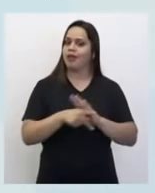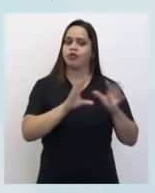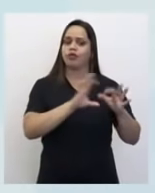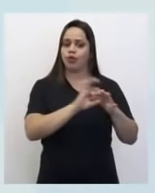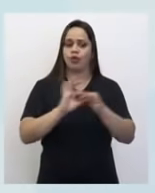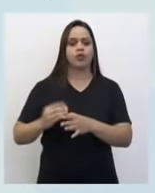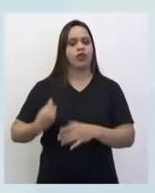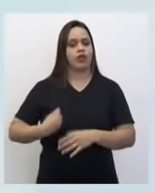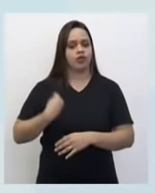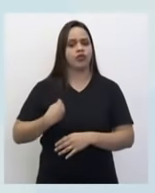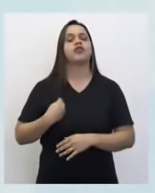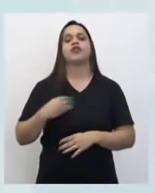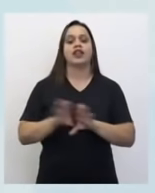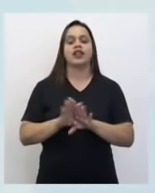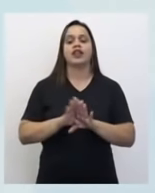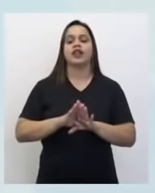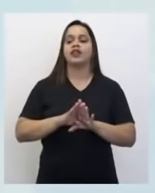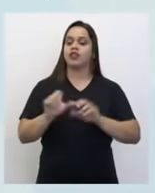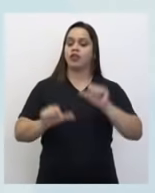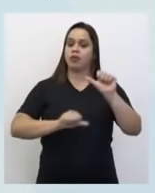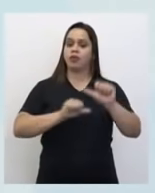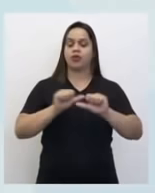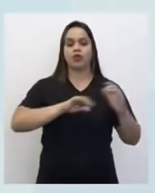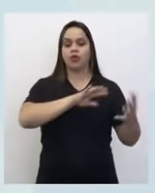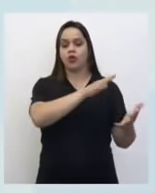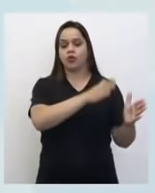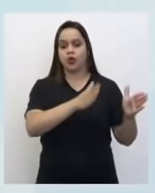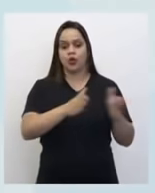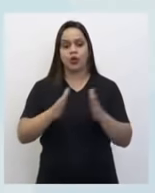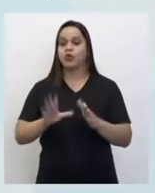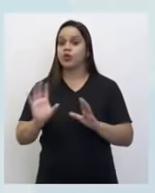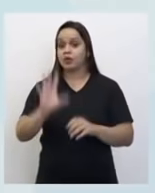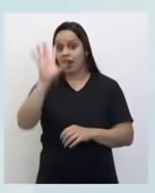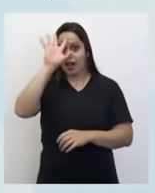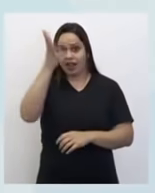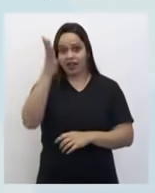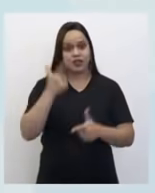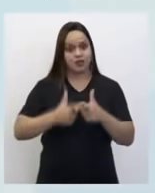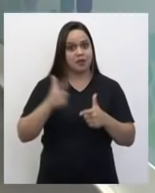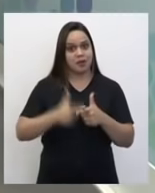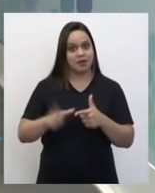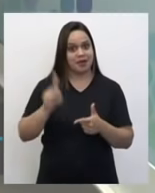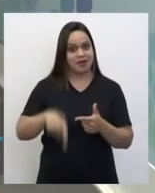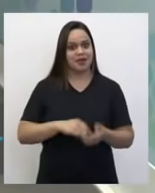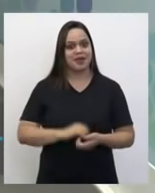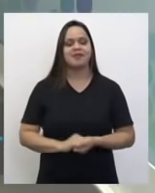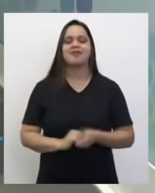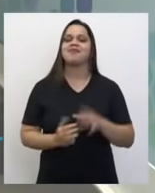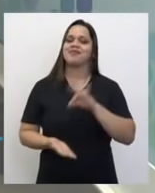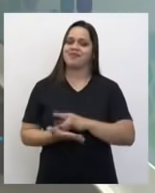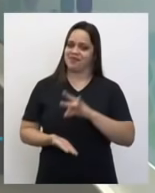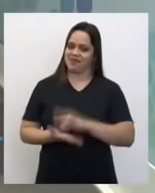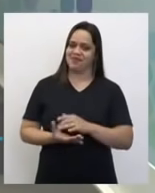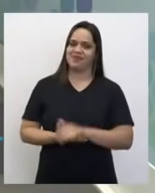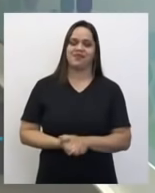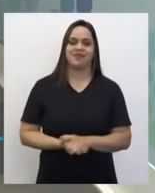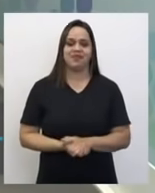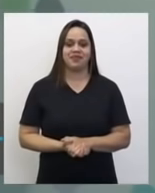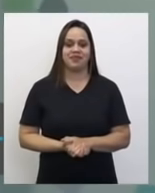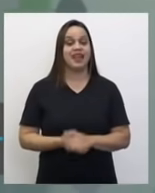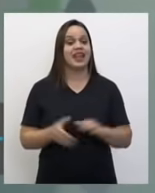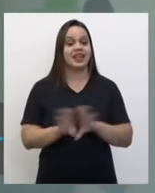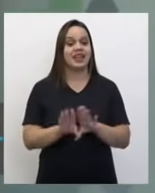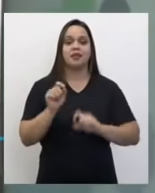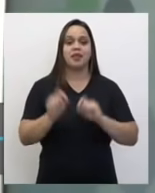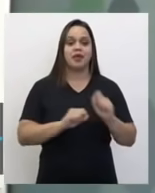contexto de vida e do processo de resolução de problemas. Exatamente, né? E até para